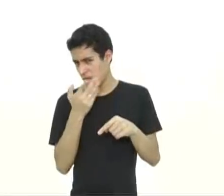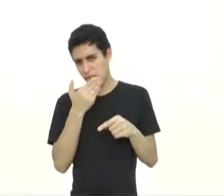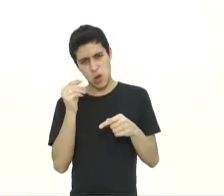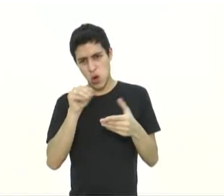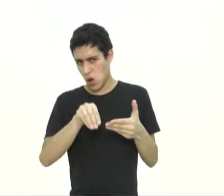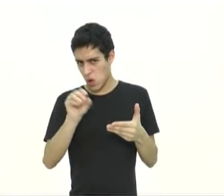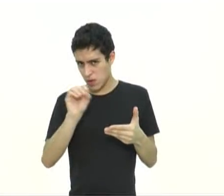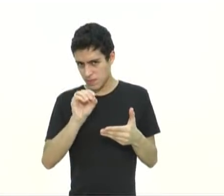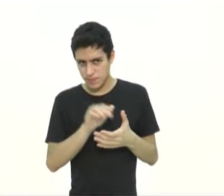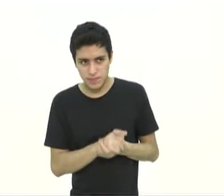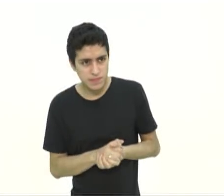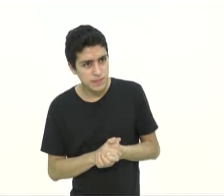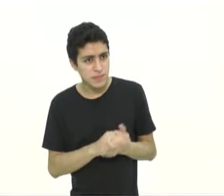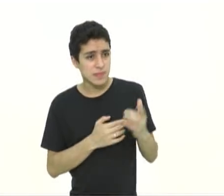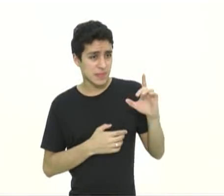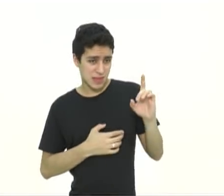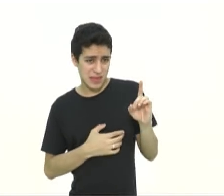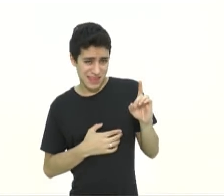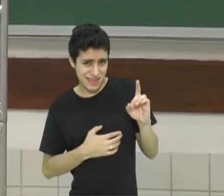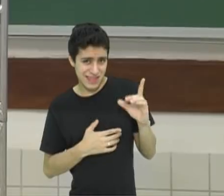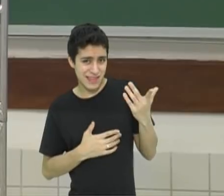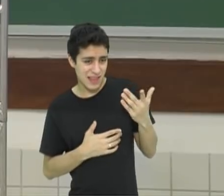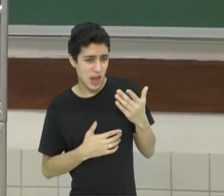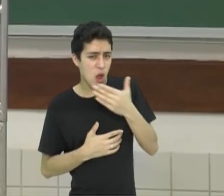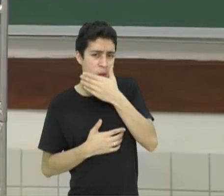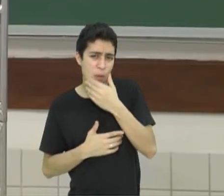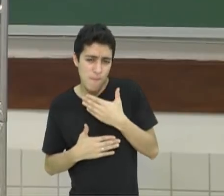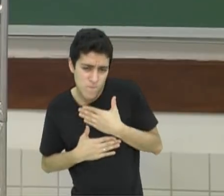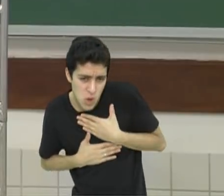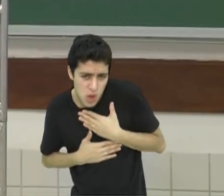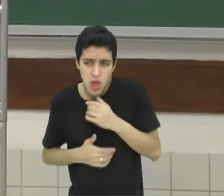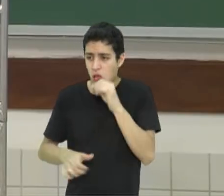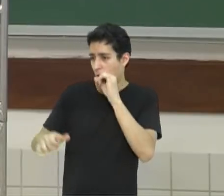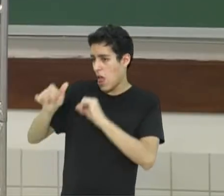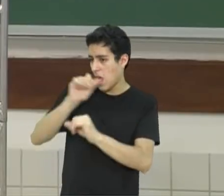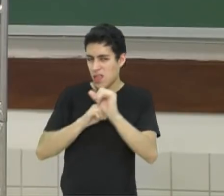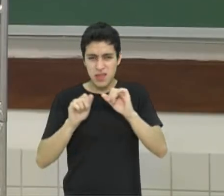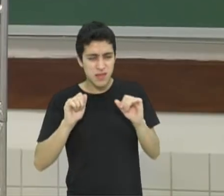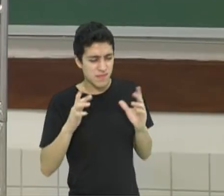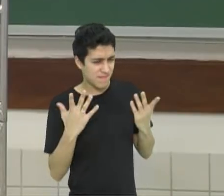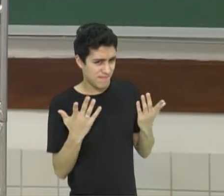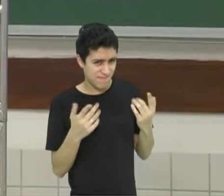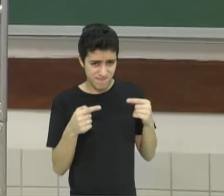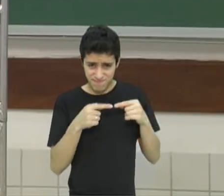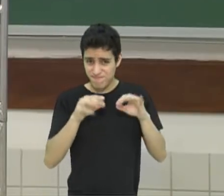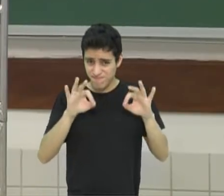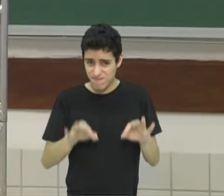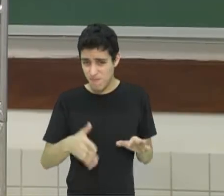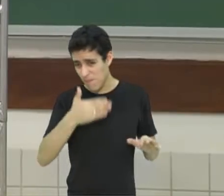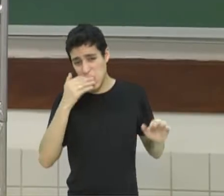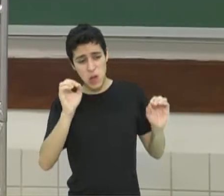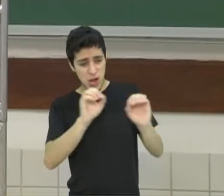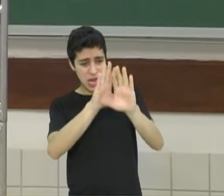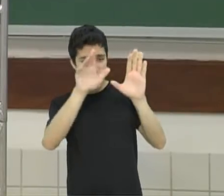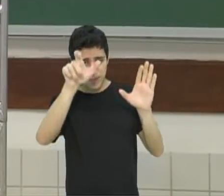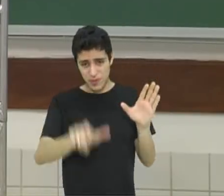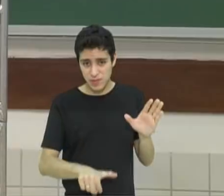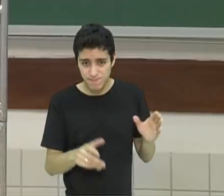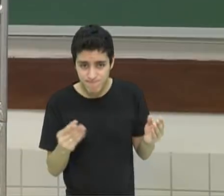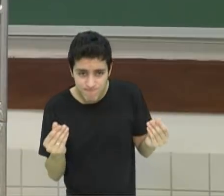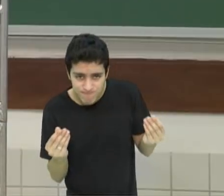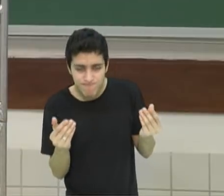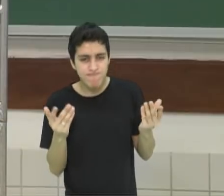homem que gosta de bebidas, o texto até fala de bebidas, mas essa alternativa é a que melhor retrata esta